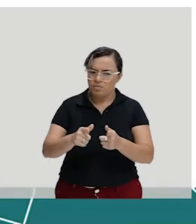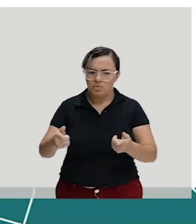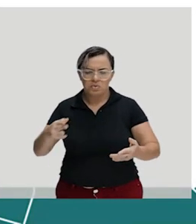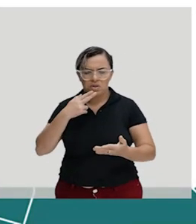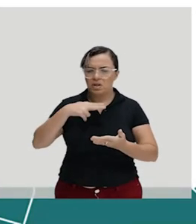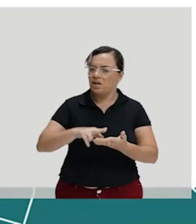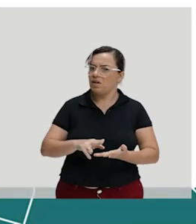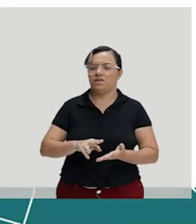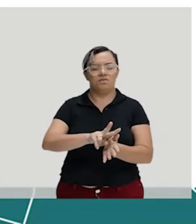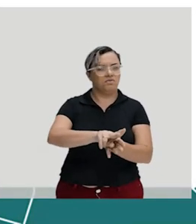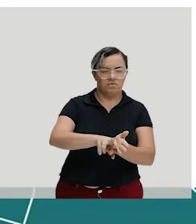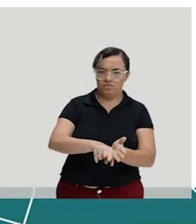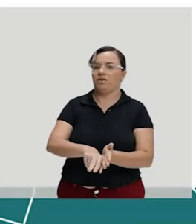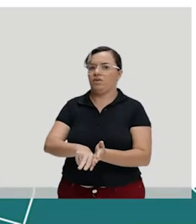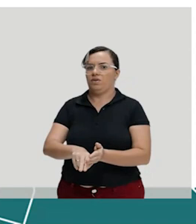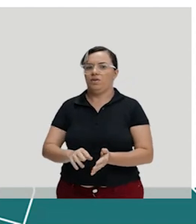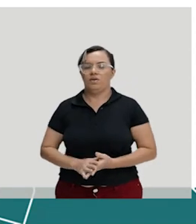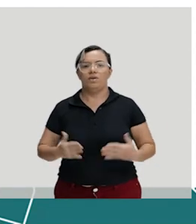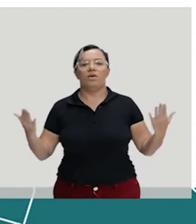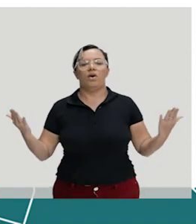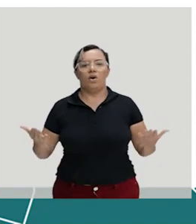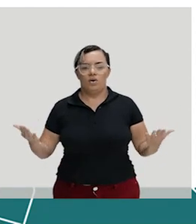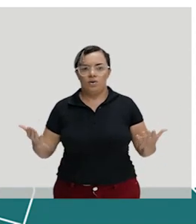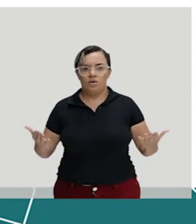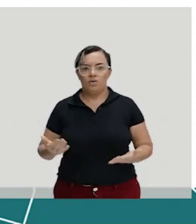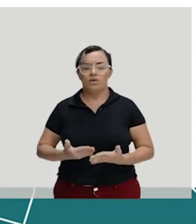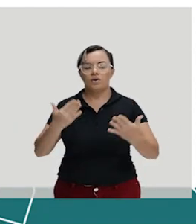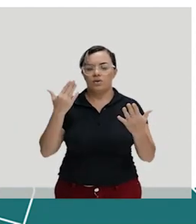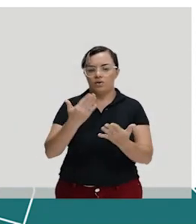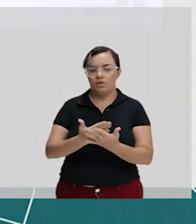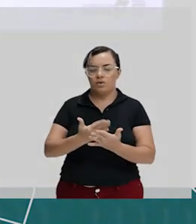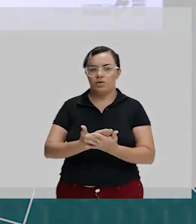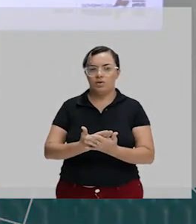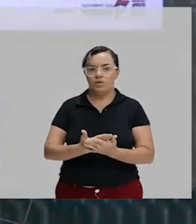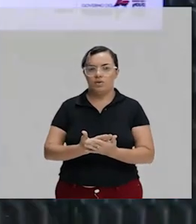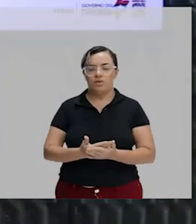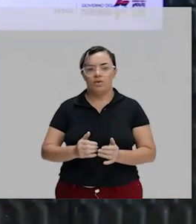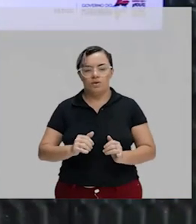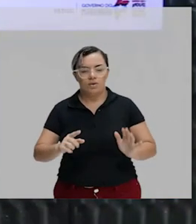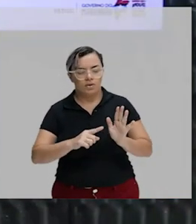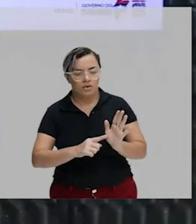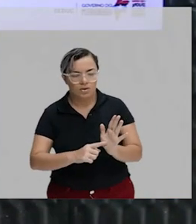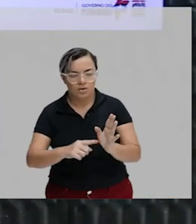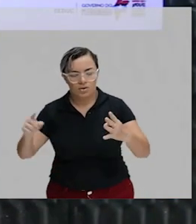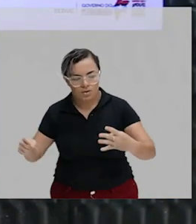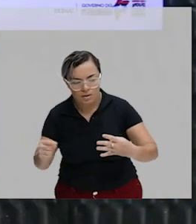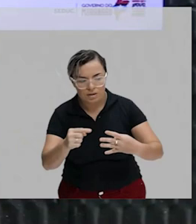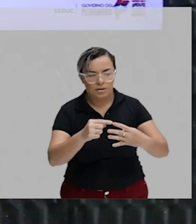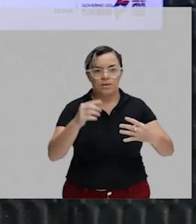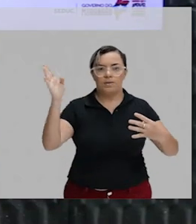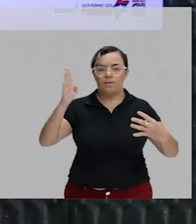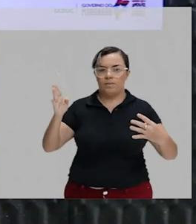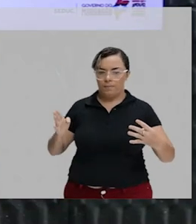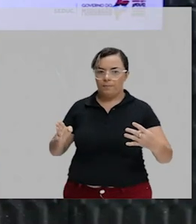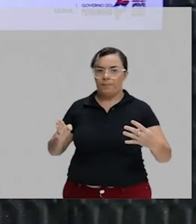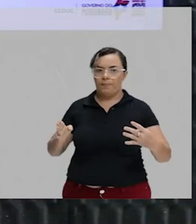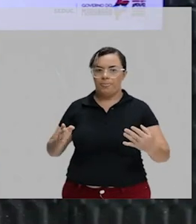de falar e hoje nós vimos como se desenrolou o simbolismo no Brasil eu comecei esta aula recitando um